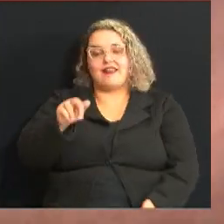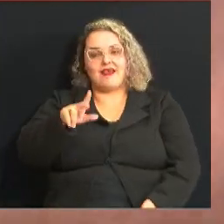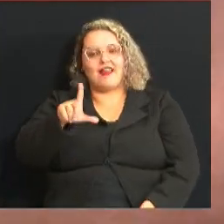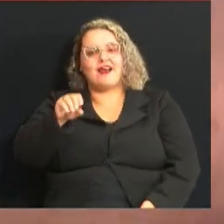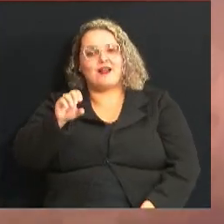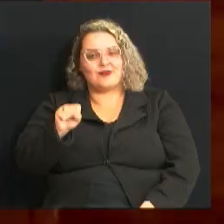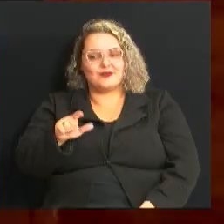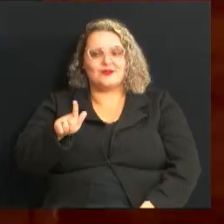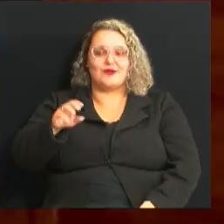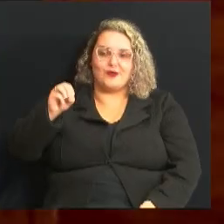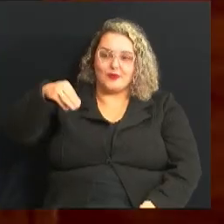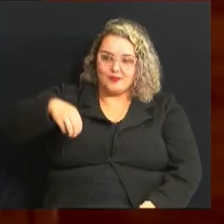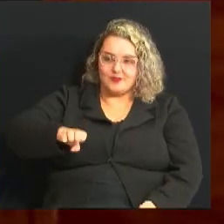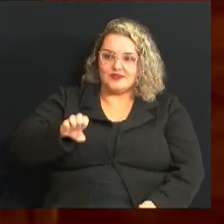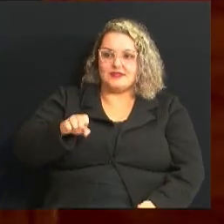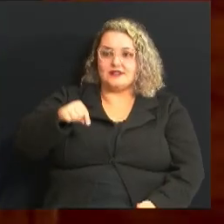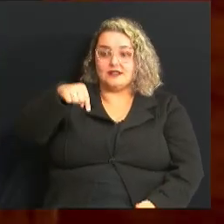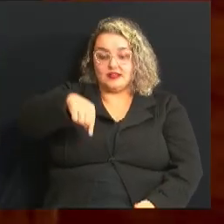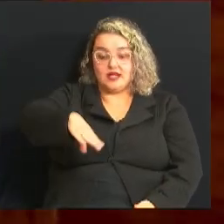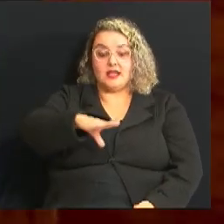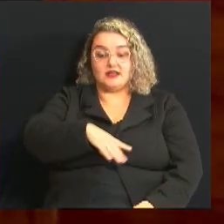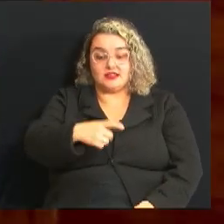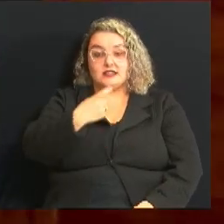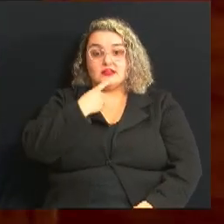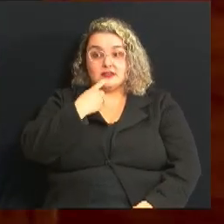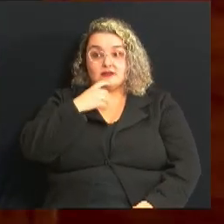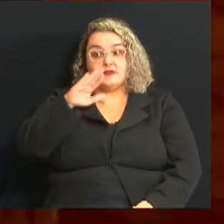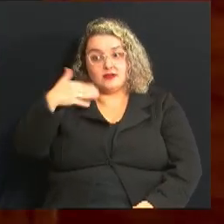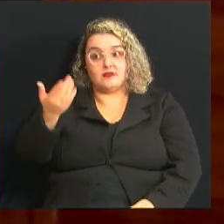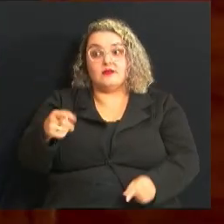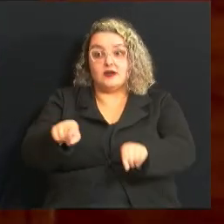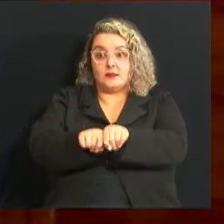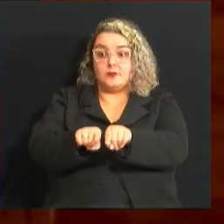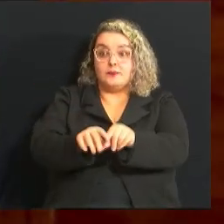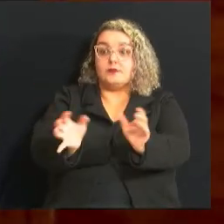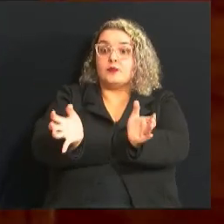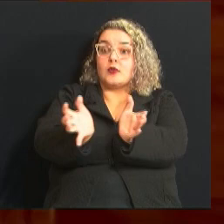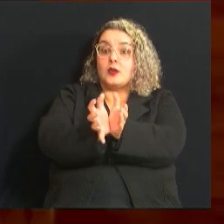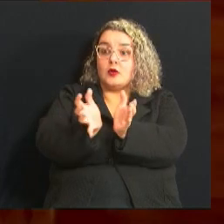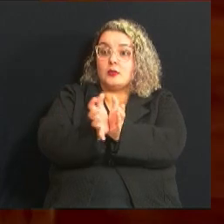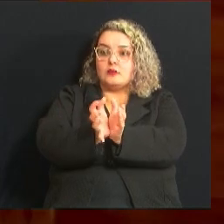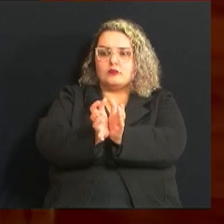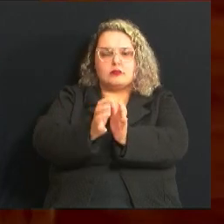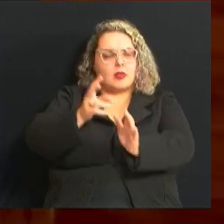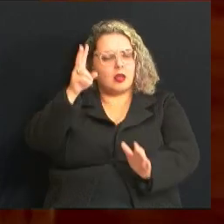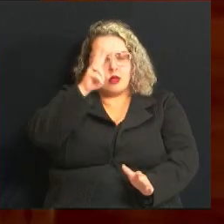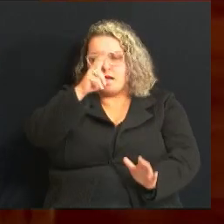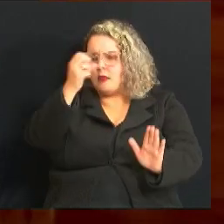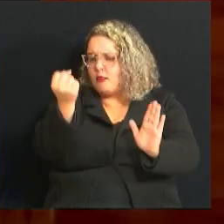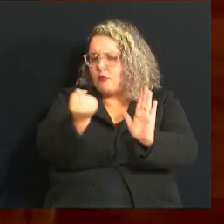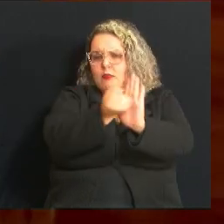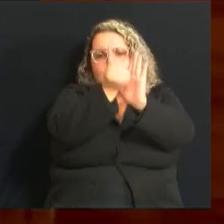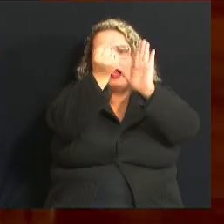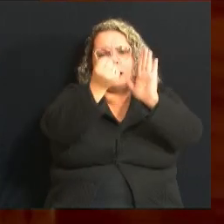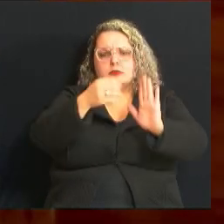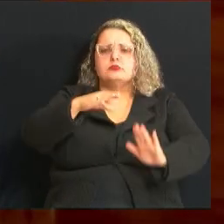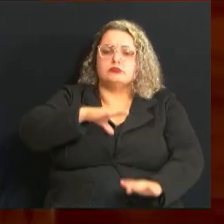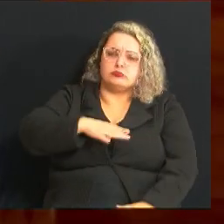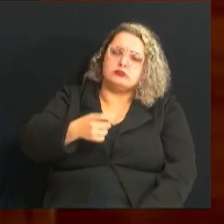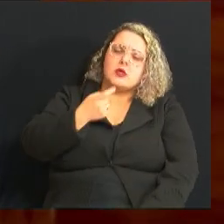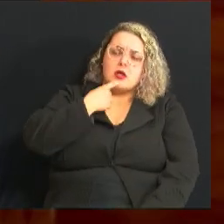Campinas e fora dela. Um clube que é um patrimônio do município de Campinas e valoriza muito a cultura,